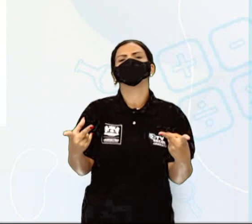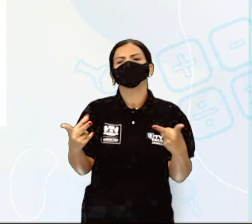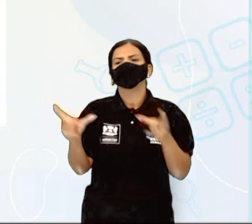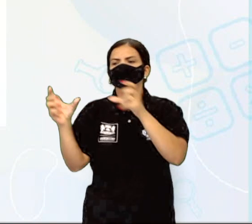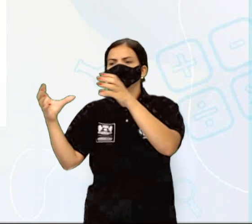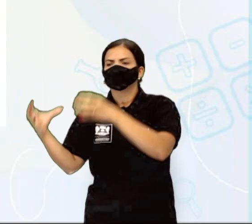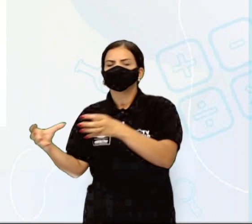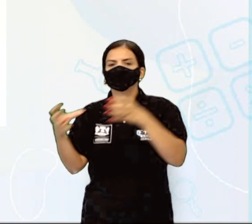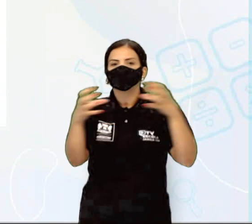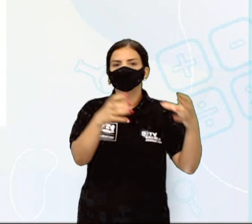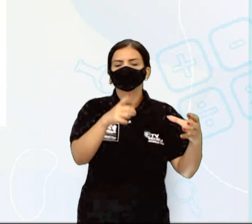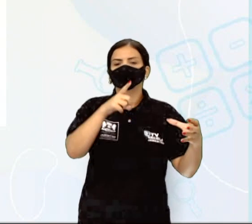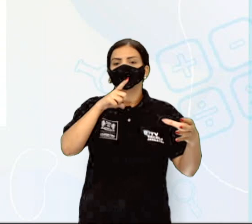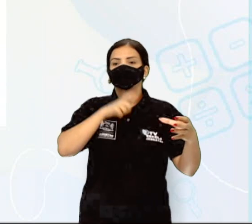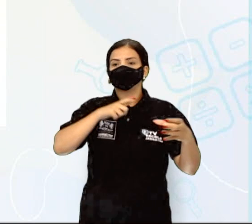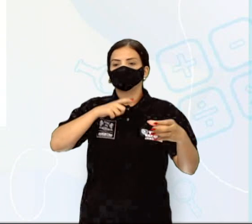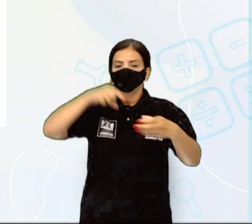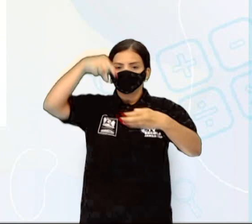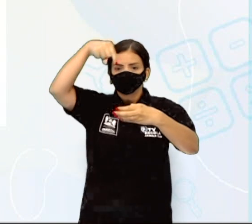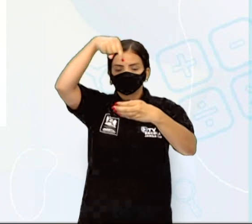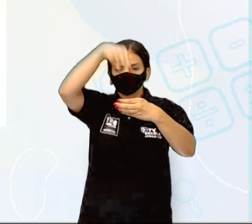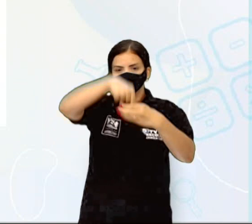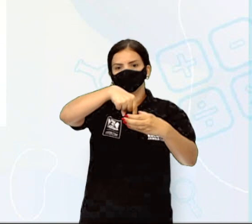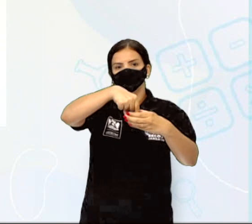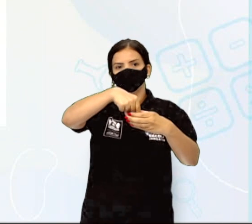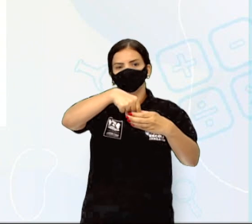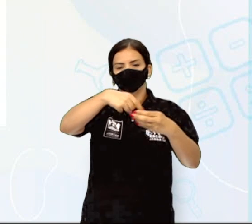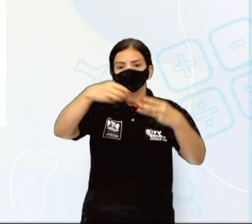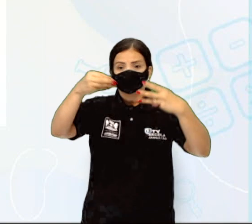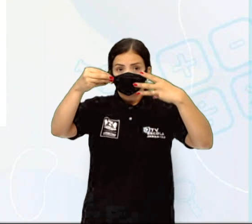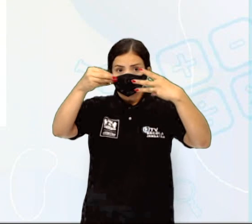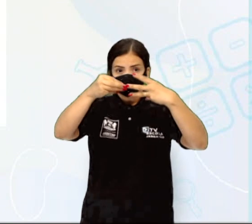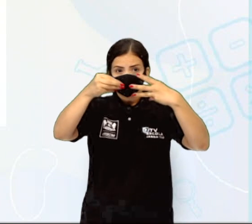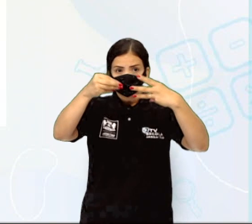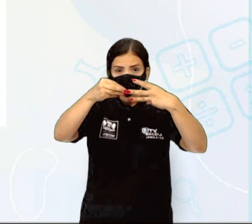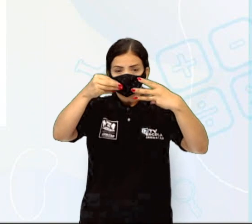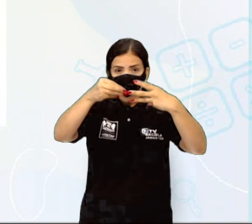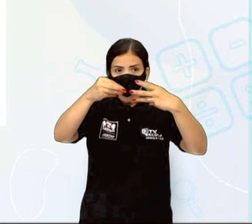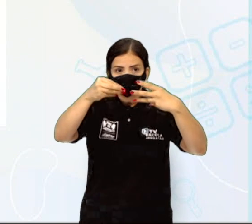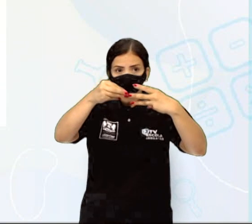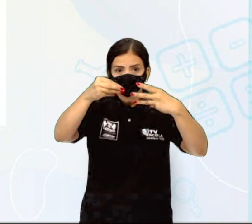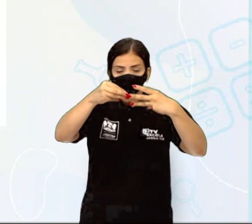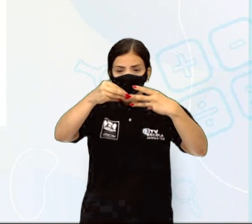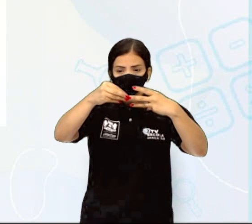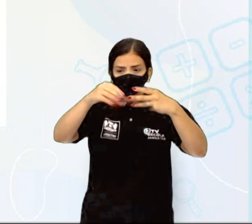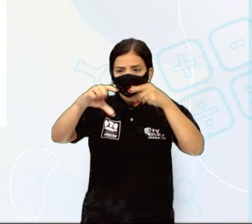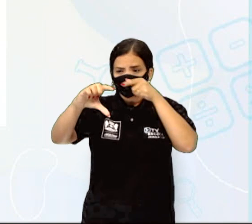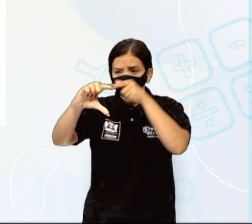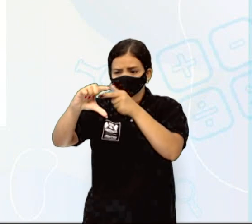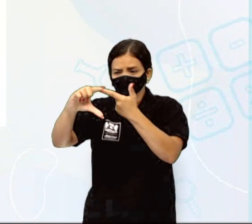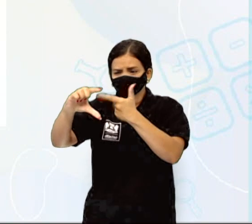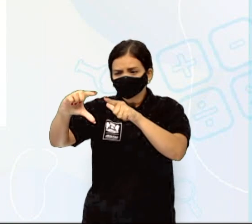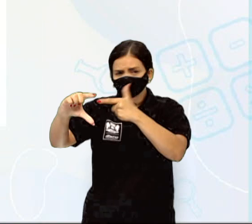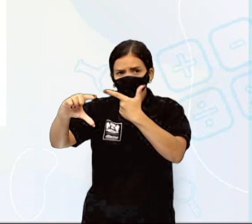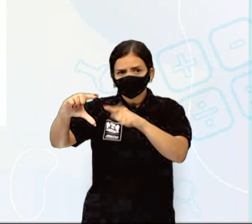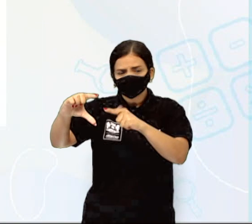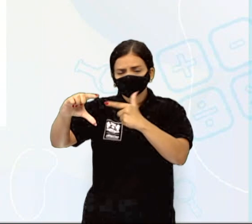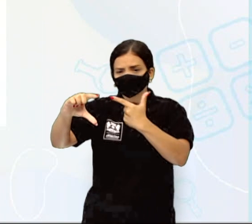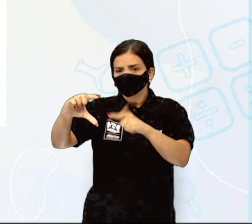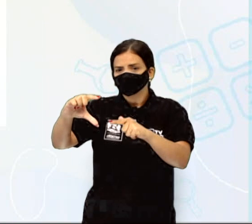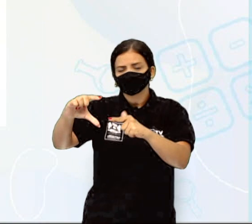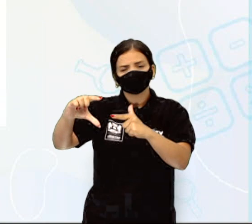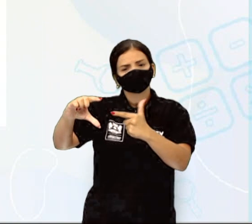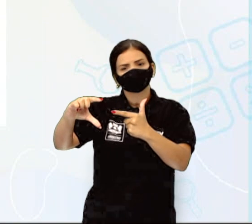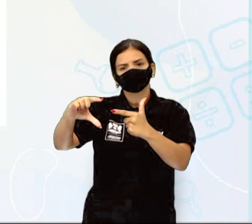células procariontes, como está exemplificado aí à direita, essa célula amarela, não existe núcleo celular. O DNA